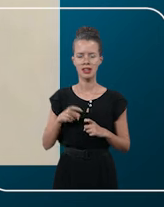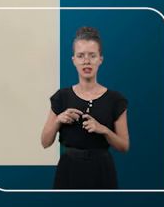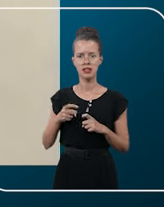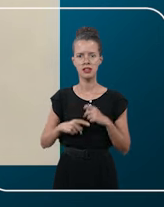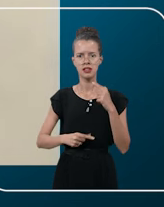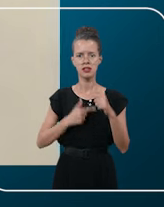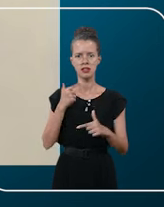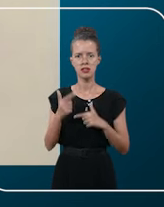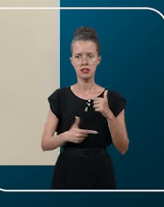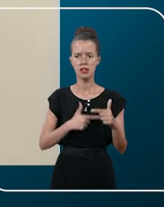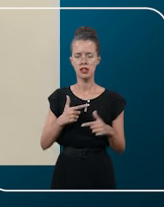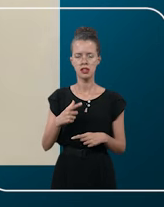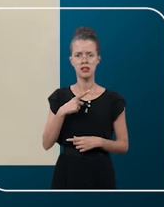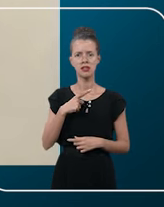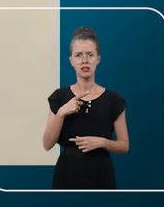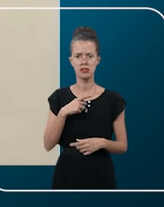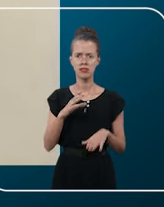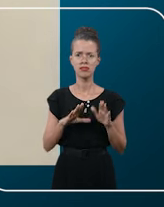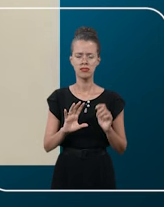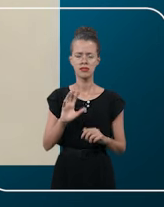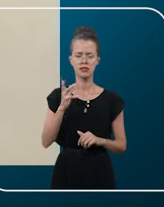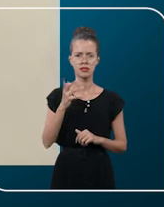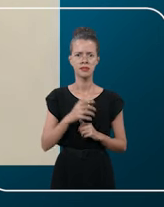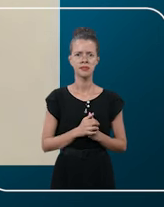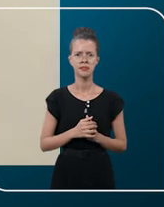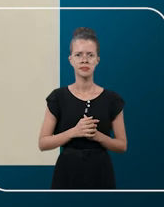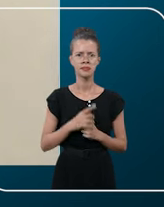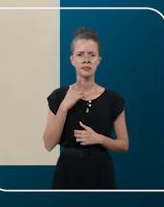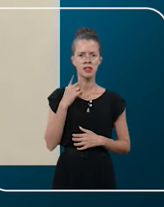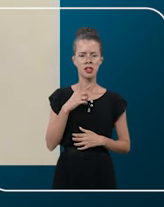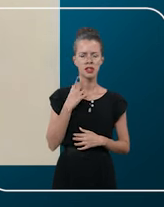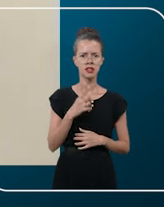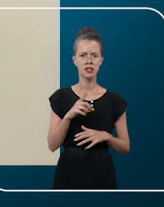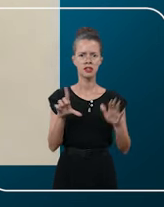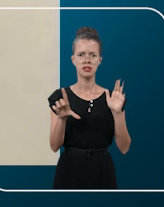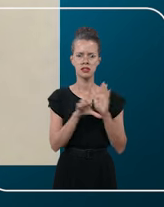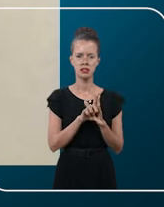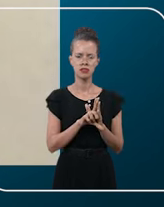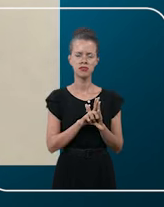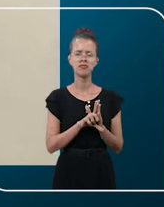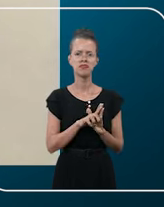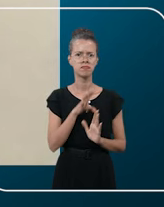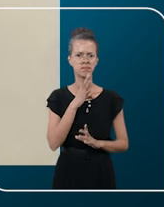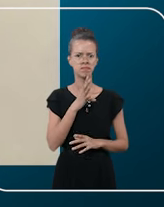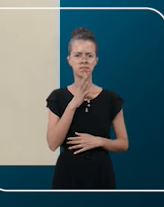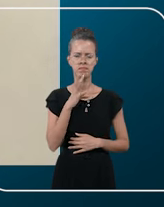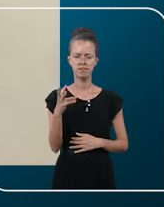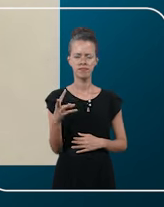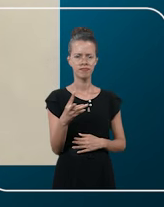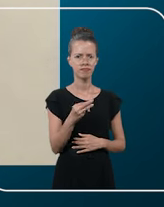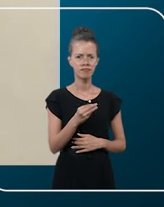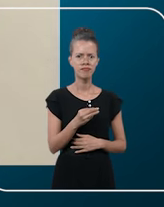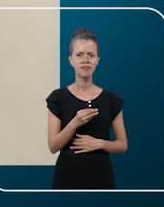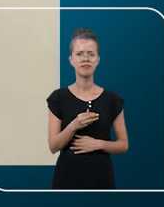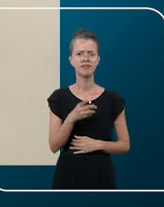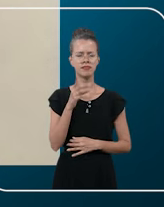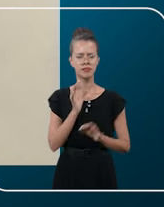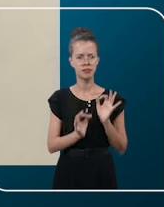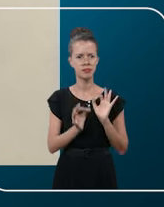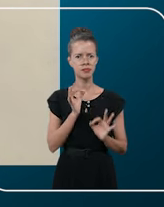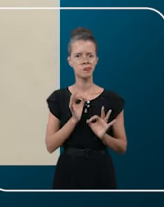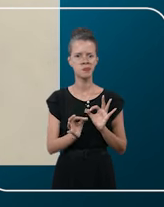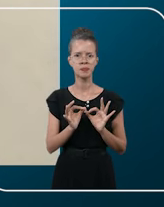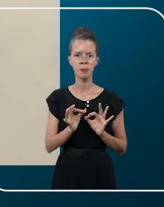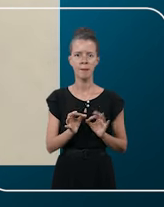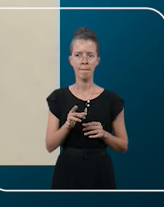inerente a ela. E o advogado, ele conhece a lei, ele conhece o procedimento ali jurídico, ele conhece o posicionamento